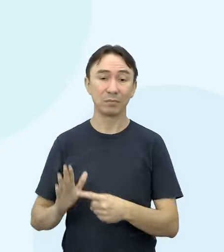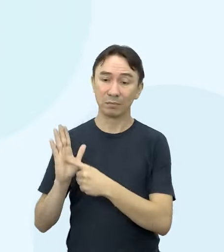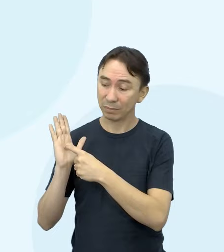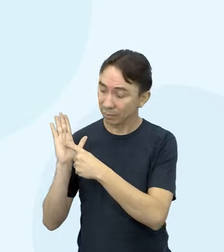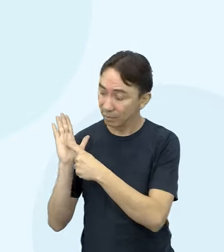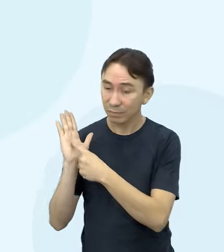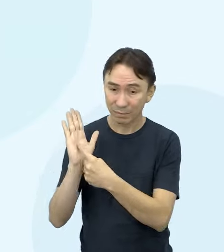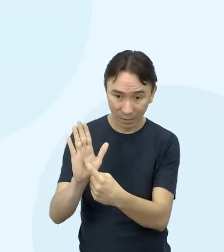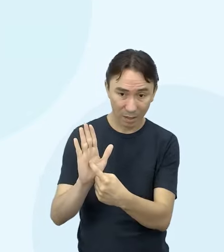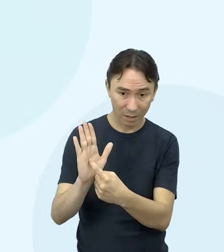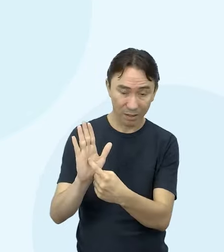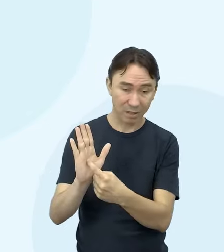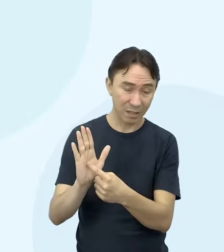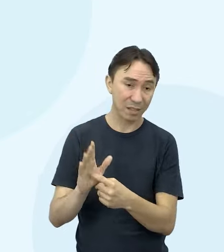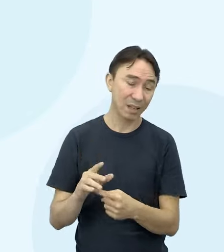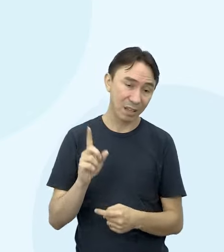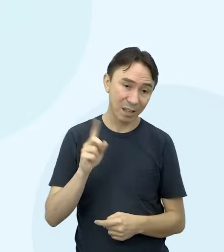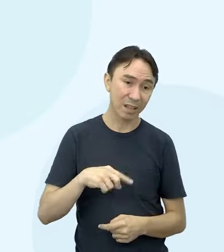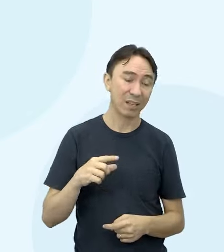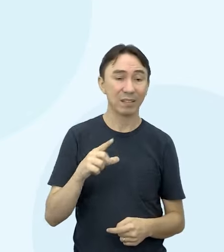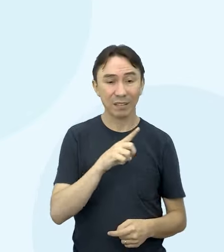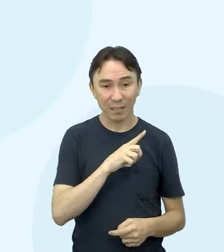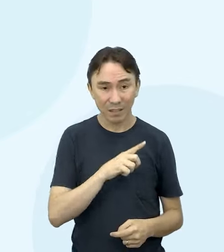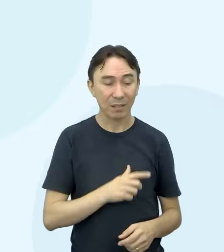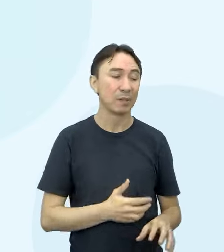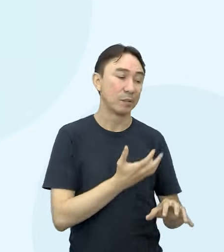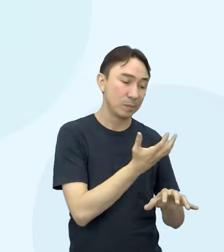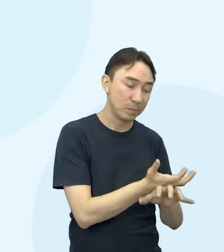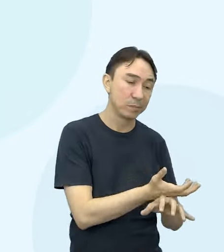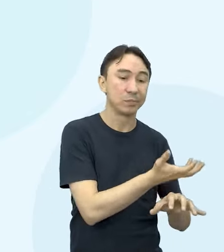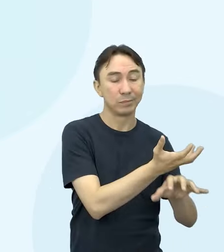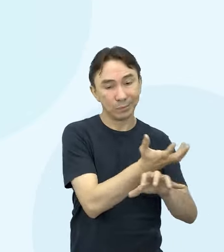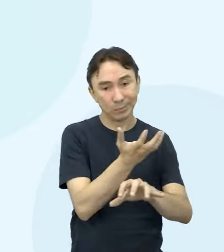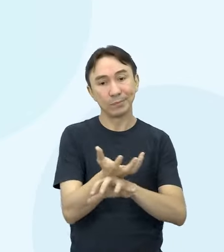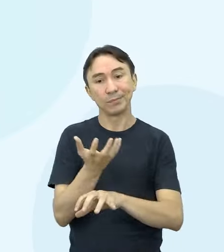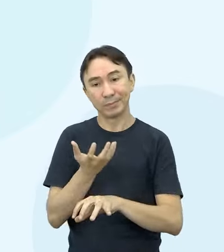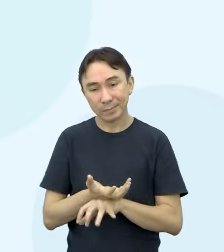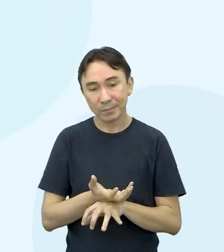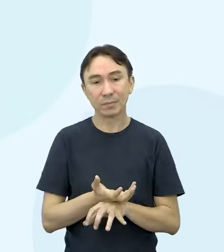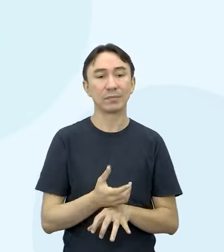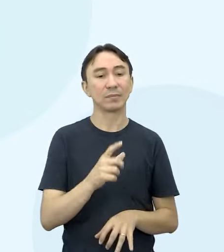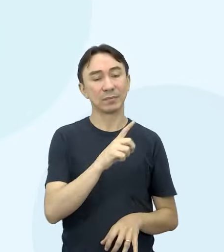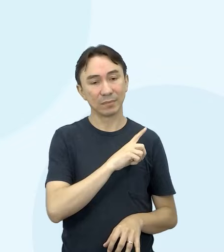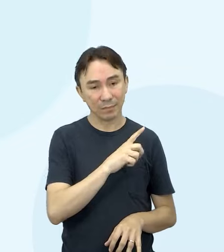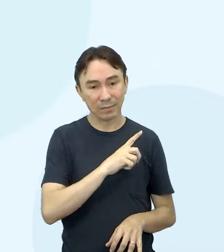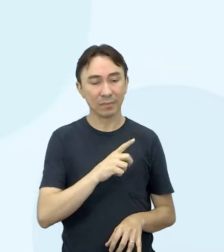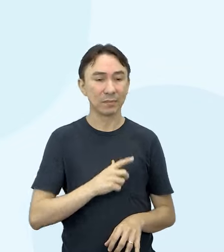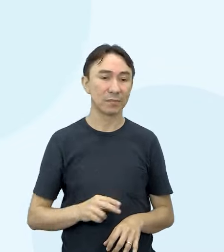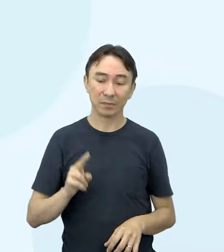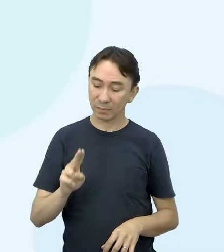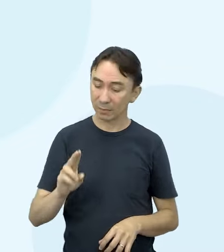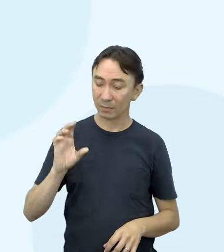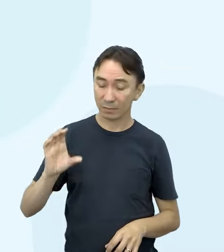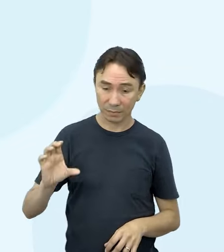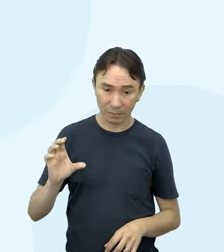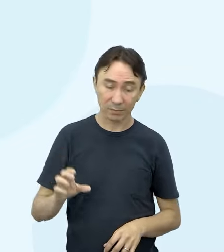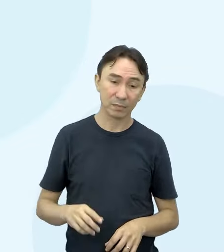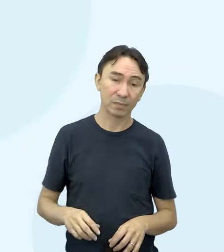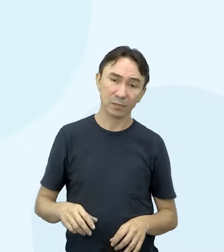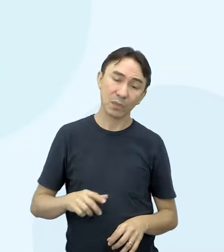né? Que é essa conversa entre esses componentes, né? Percorrendo a unidade curricular, né? Em uma